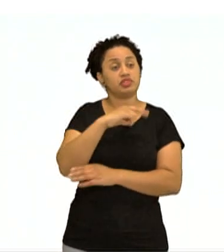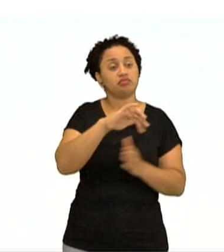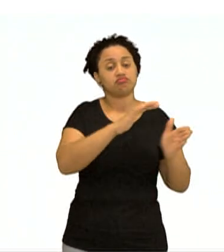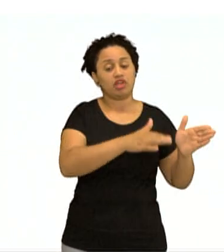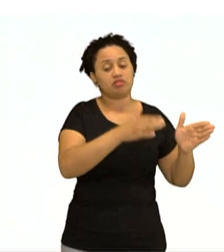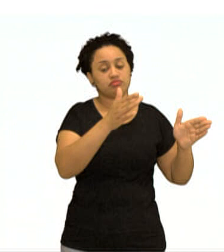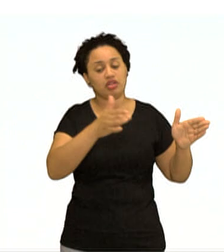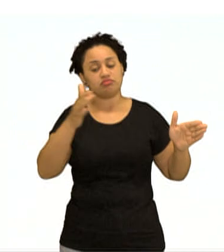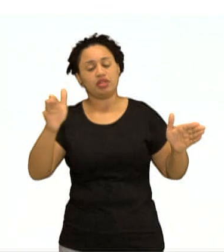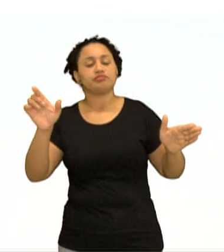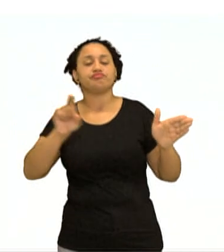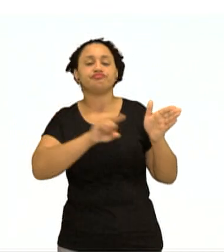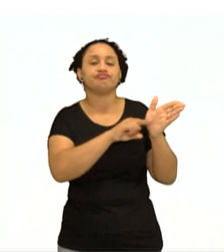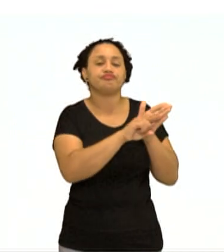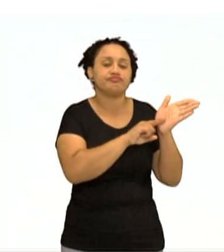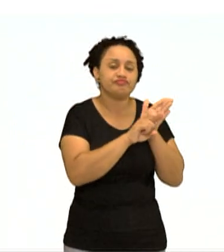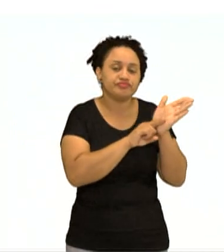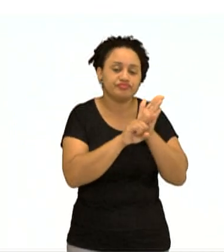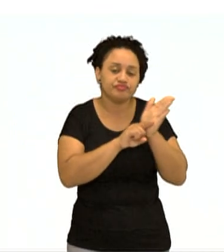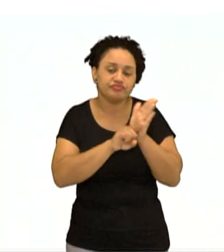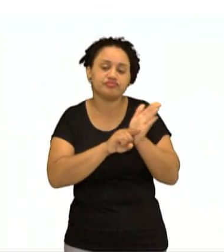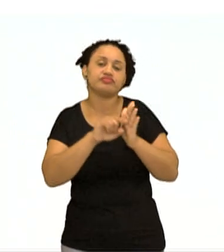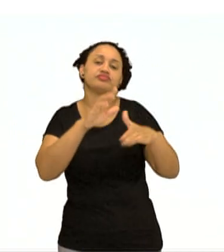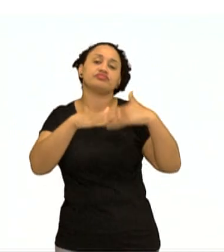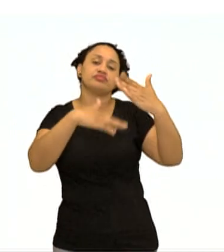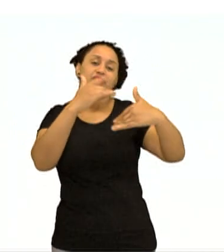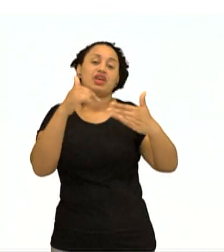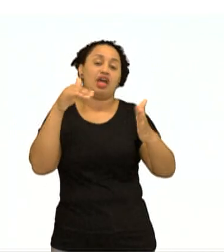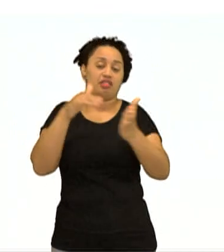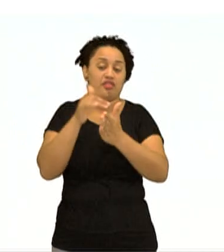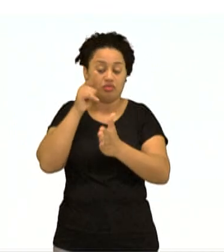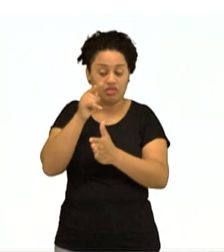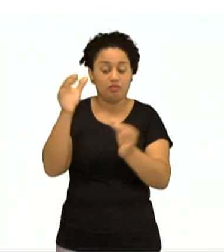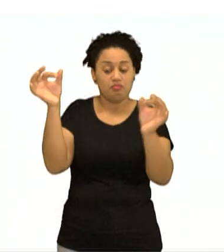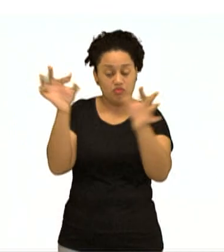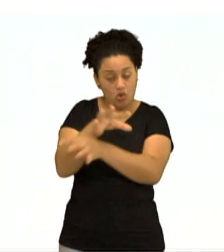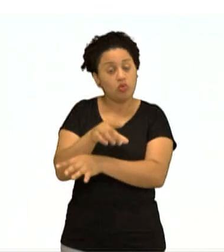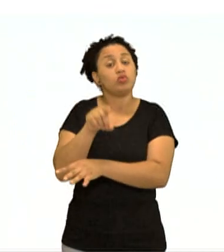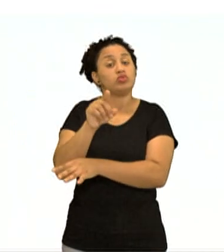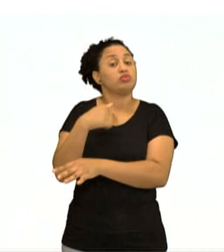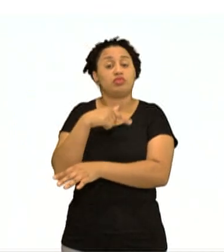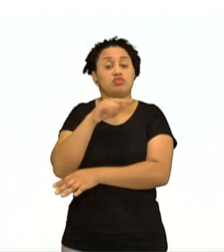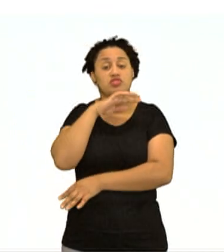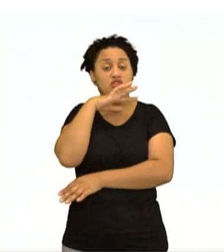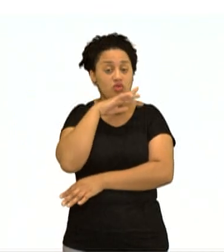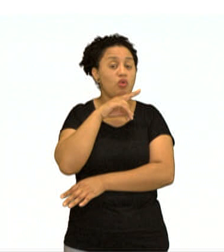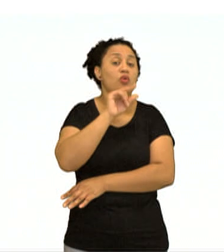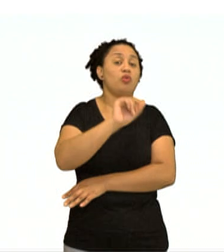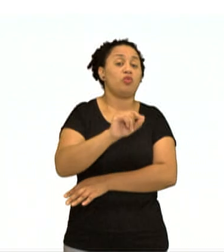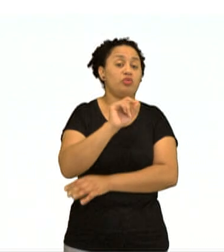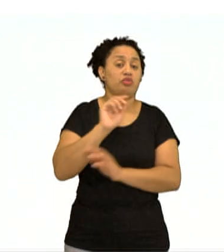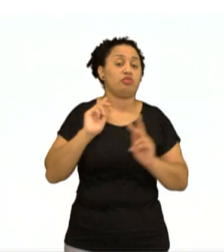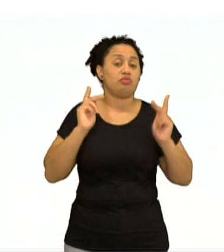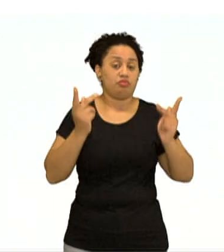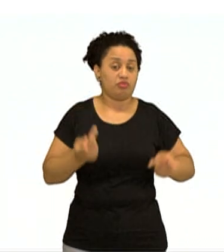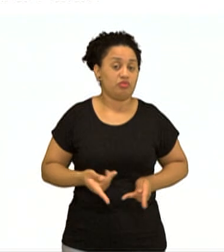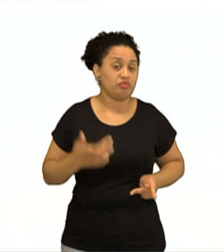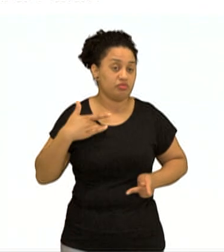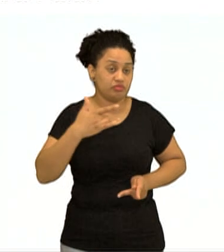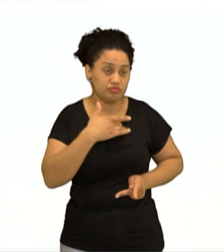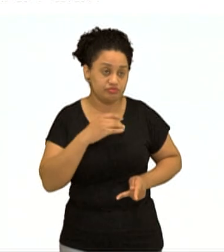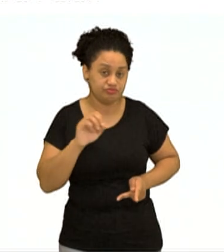de pesquisa, de desenvolvimento até chegar no produto final para não prejudicar a saúde dos seres humanos.